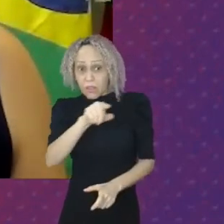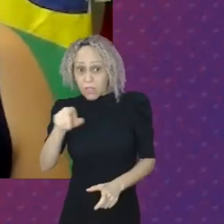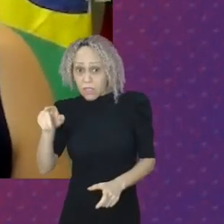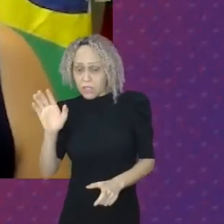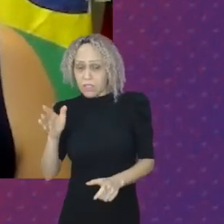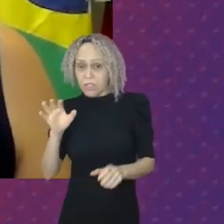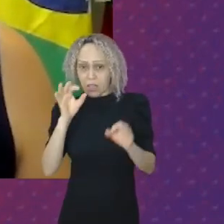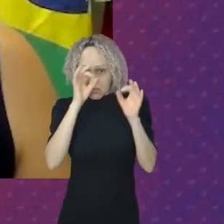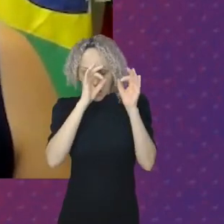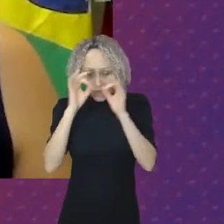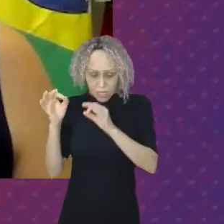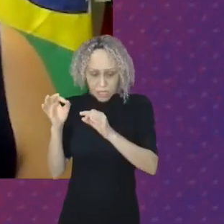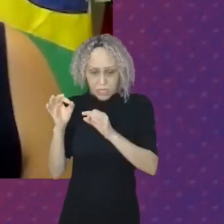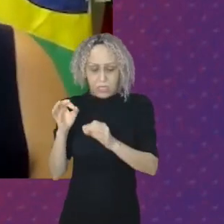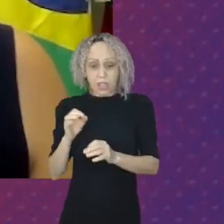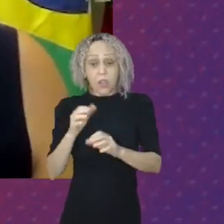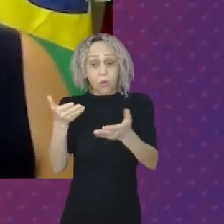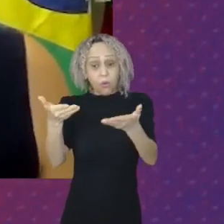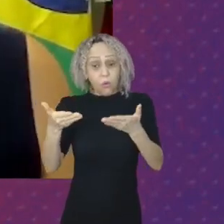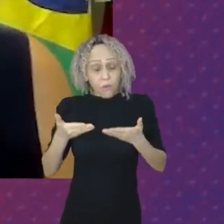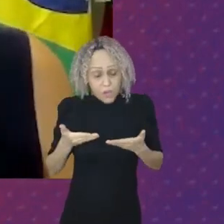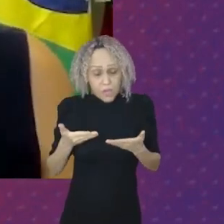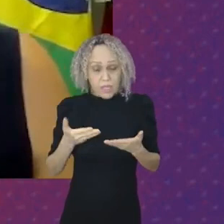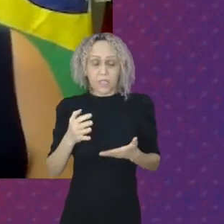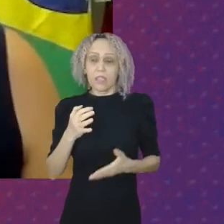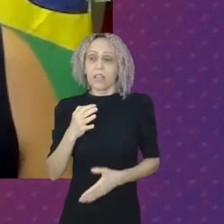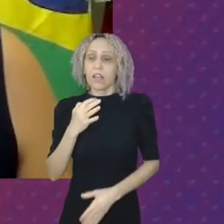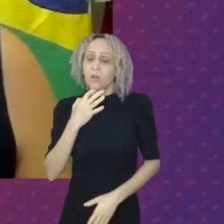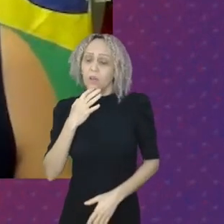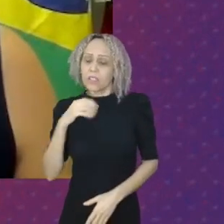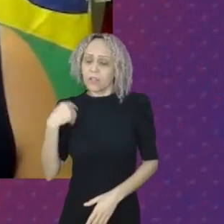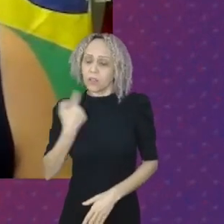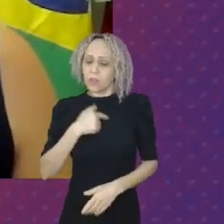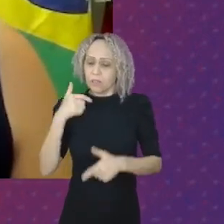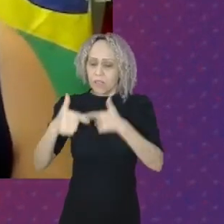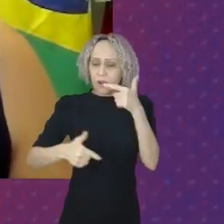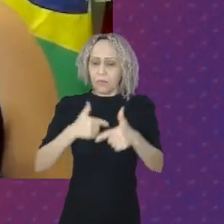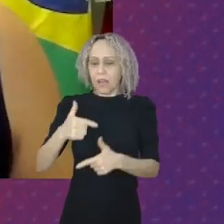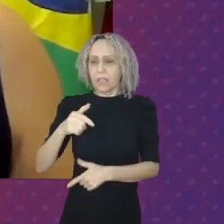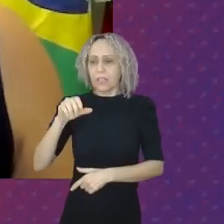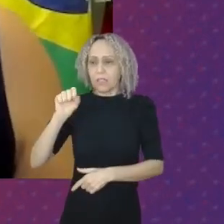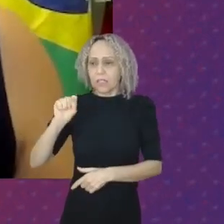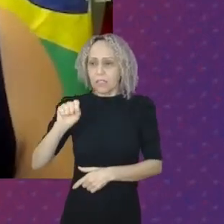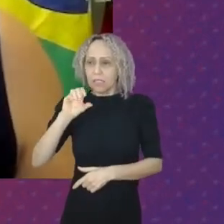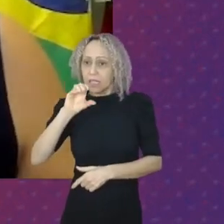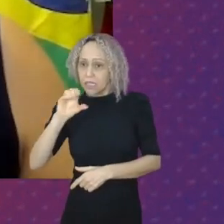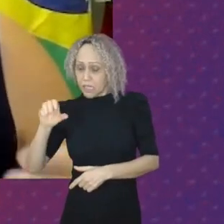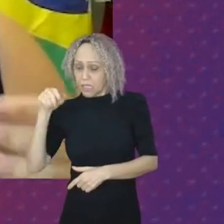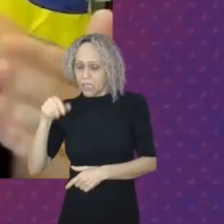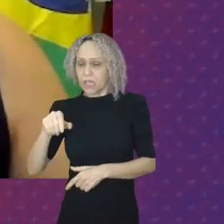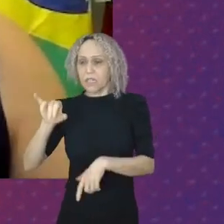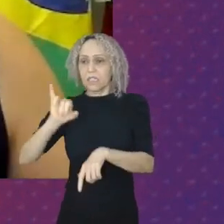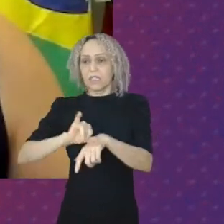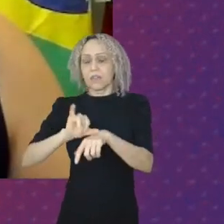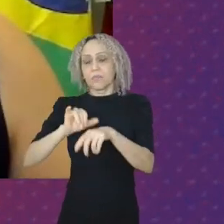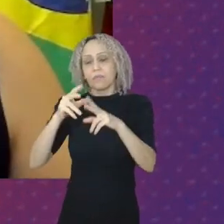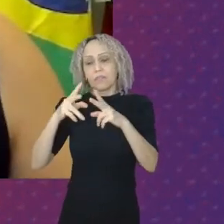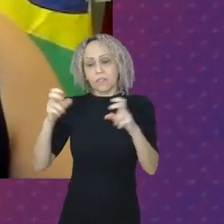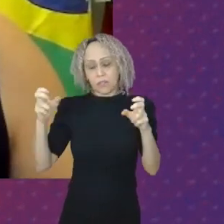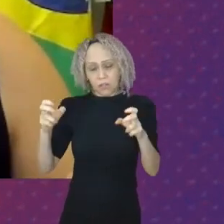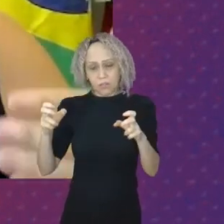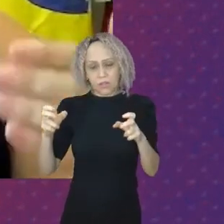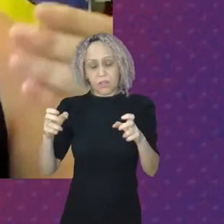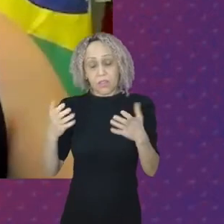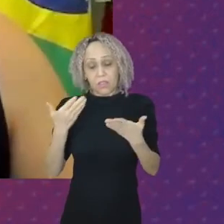aqui em Santa Catarina, em Florianópolis, pelas nossas redes, Carla Aires, e fico à disposição. Um forte abraço